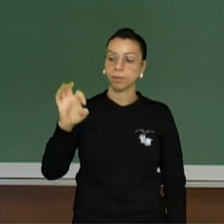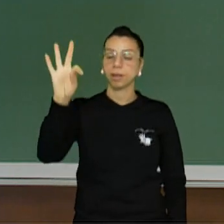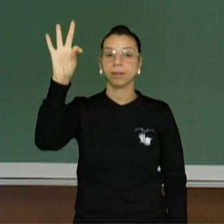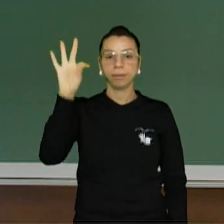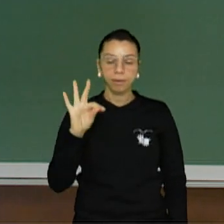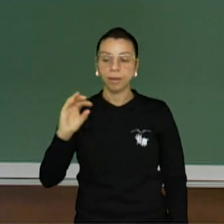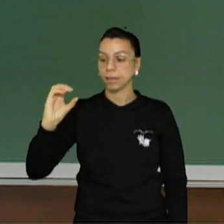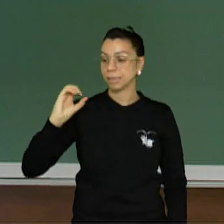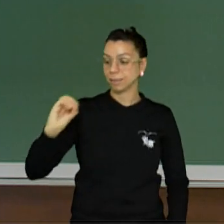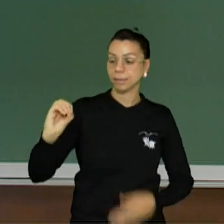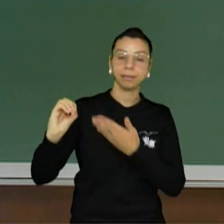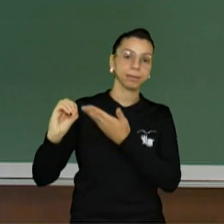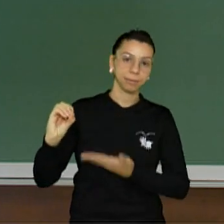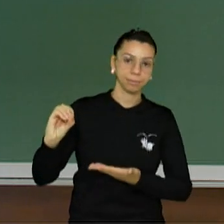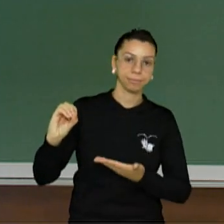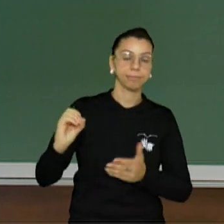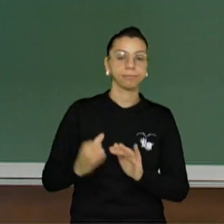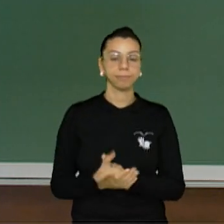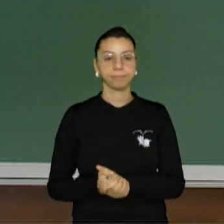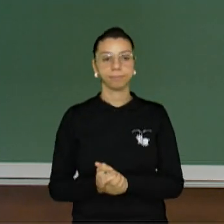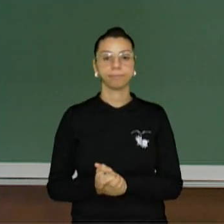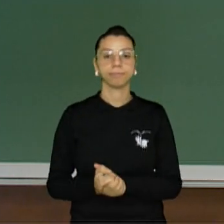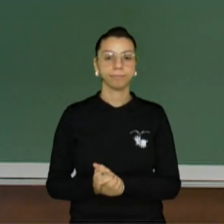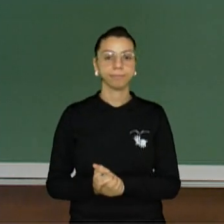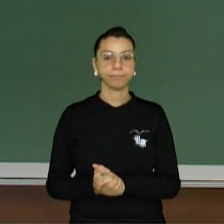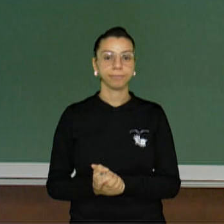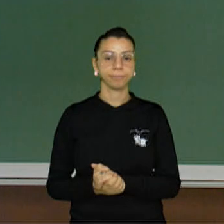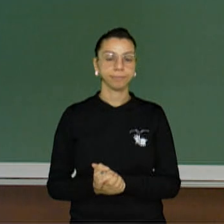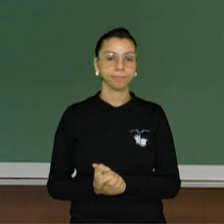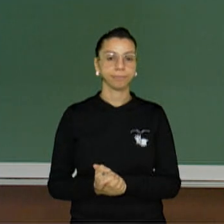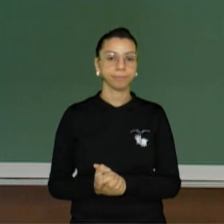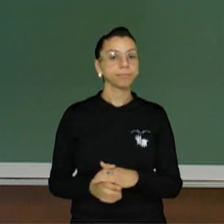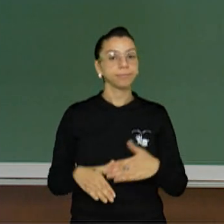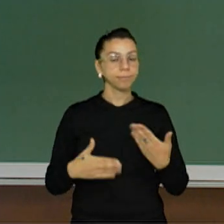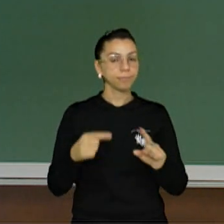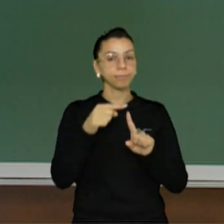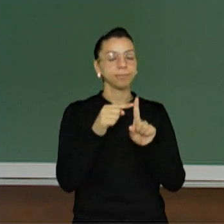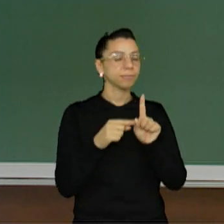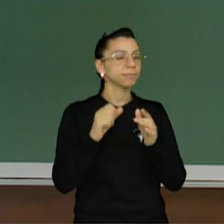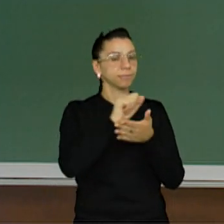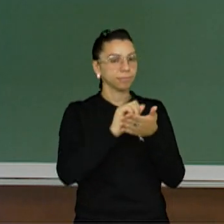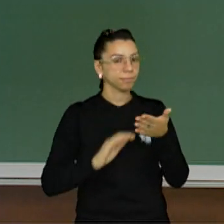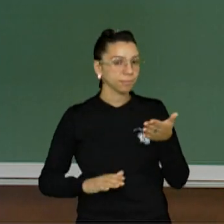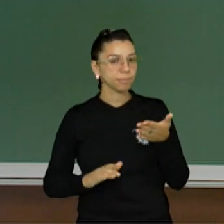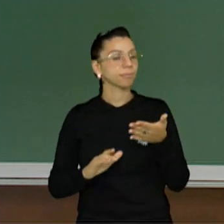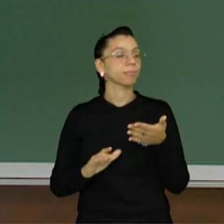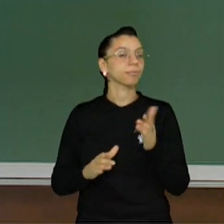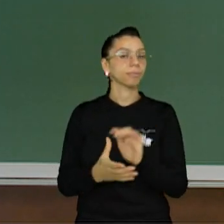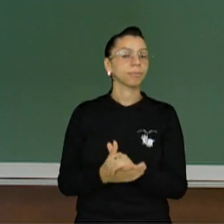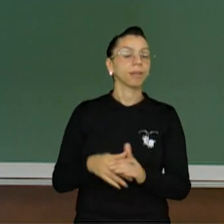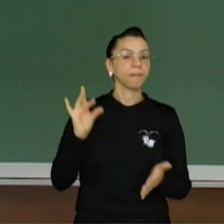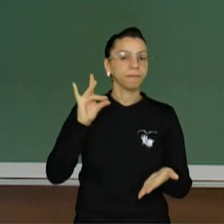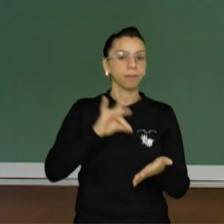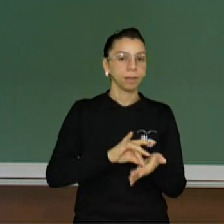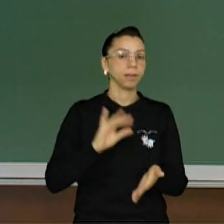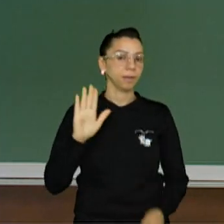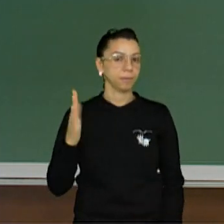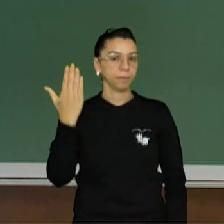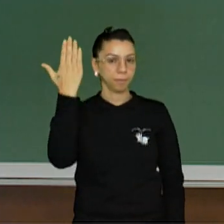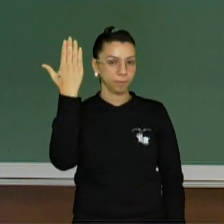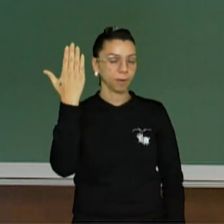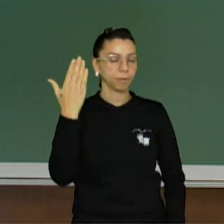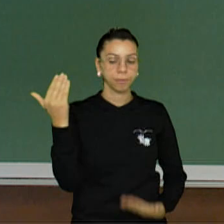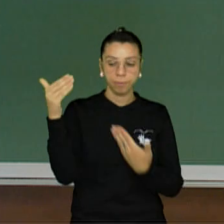quadrada e possui uma coluna nula. Então, assim, ó, esse tipo de exercício, ele vem lá naquele verdadeiro ou falso, né?